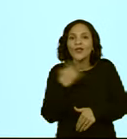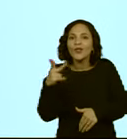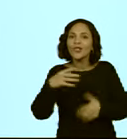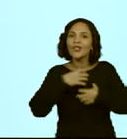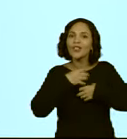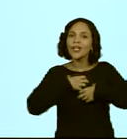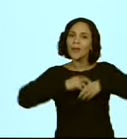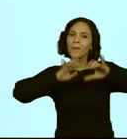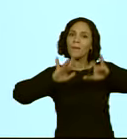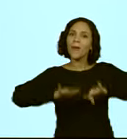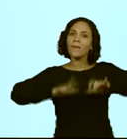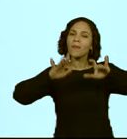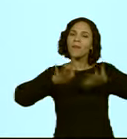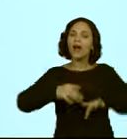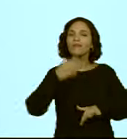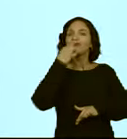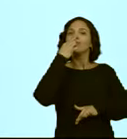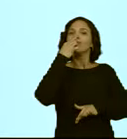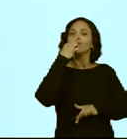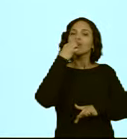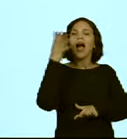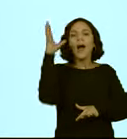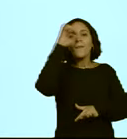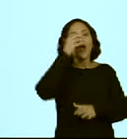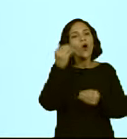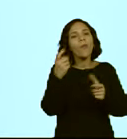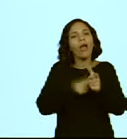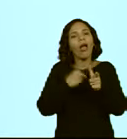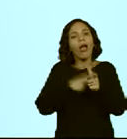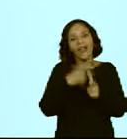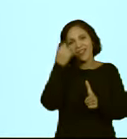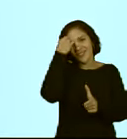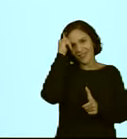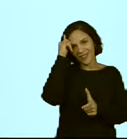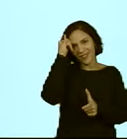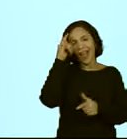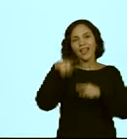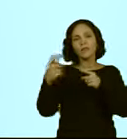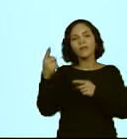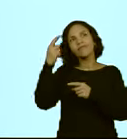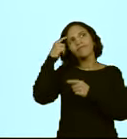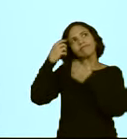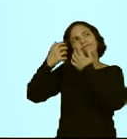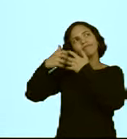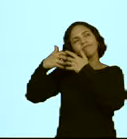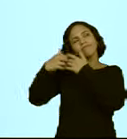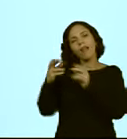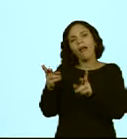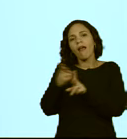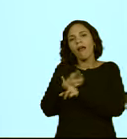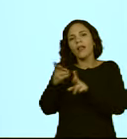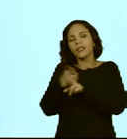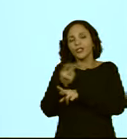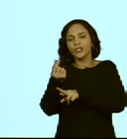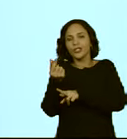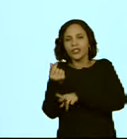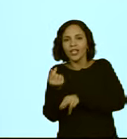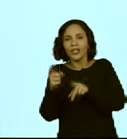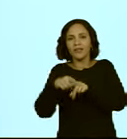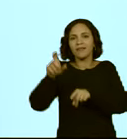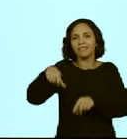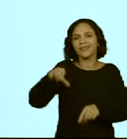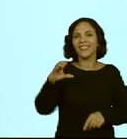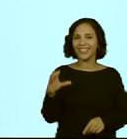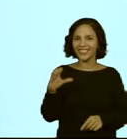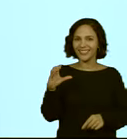da revista que começam a aprender a Como não se endividar Oi e aí ela vai repensar a relação dela com dinheiro e com